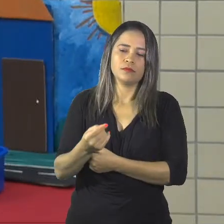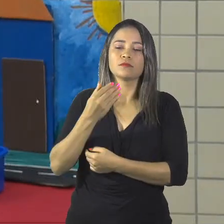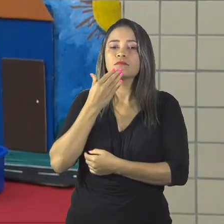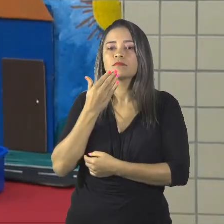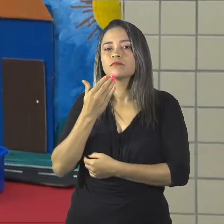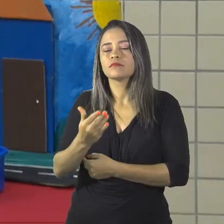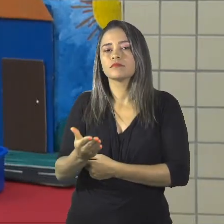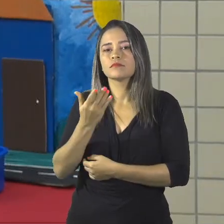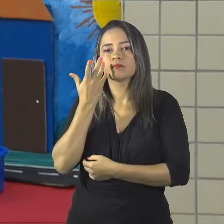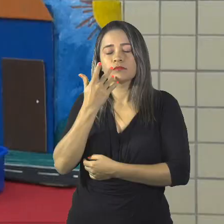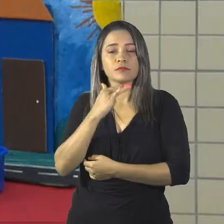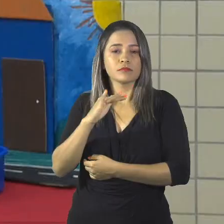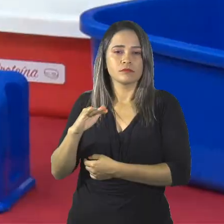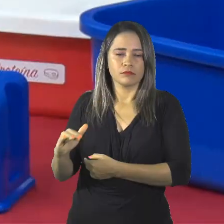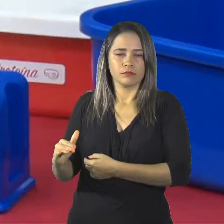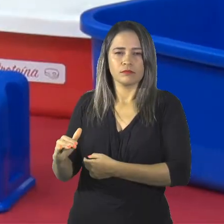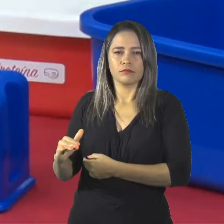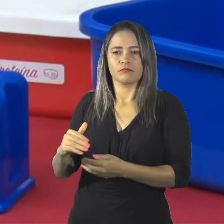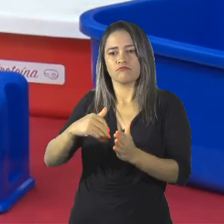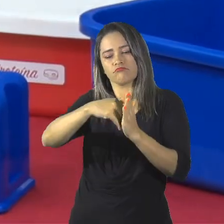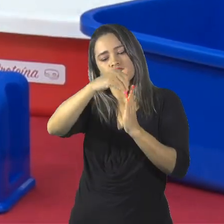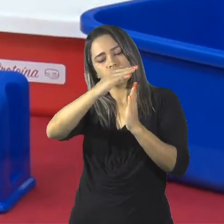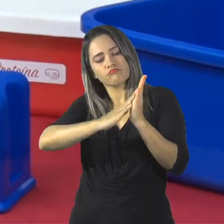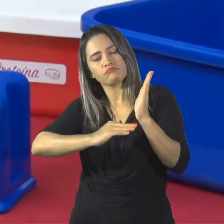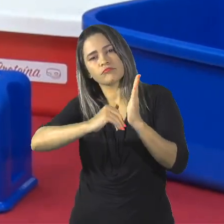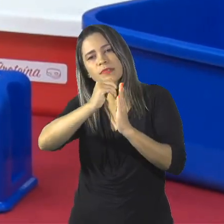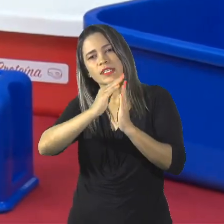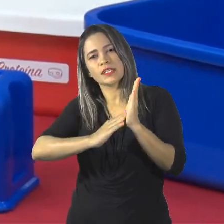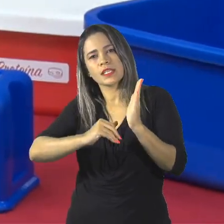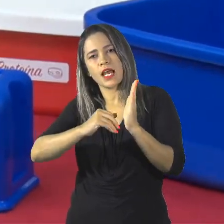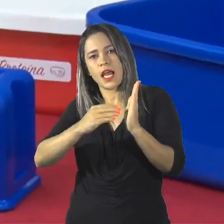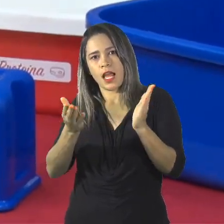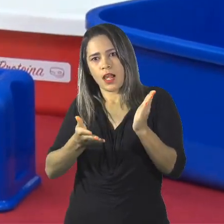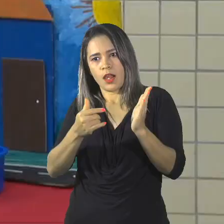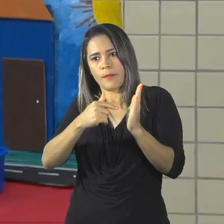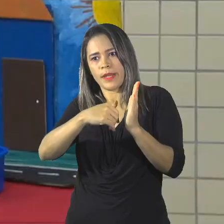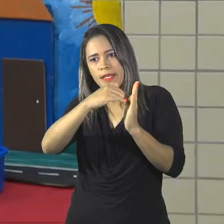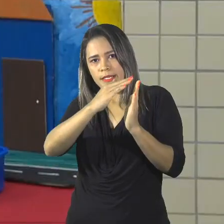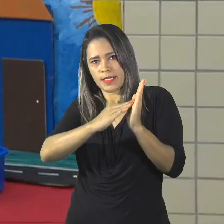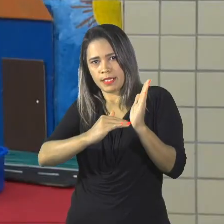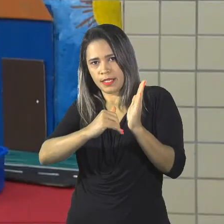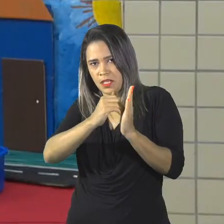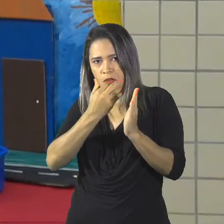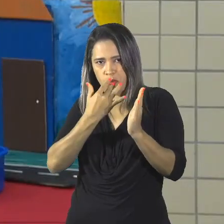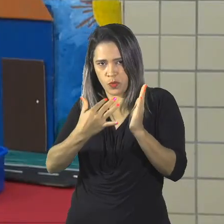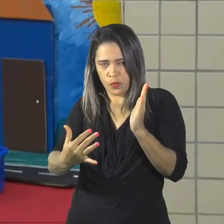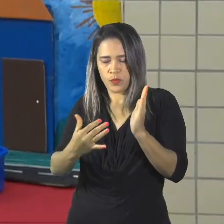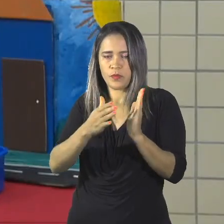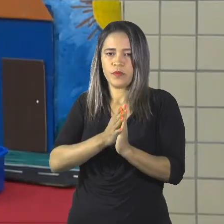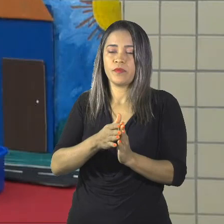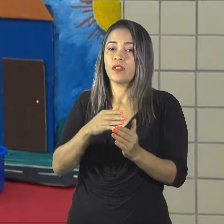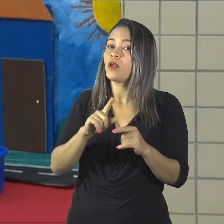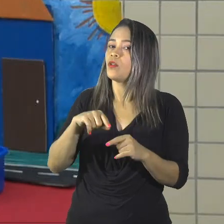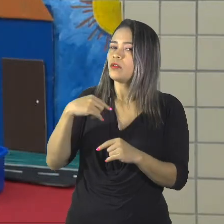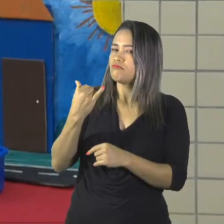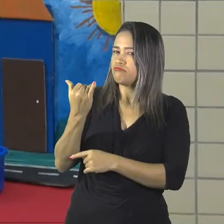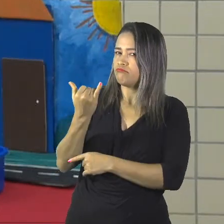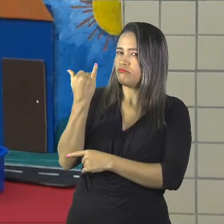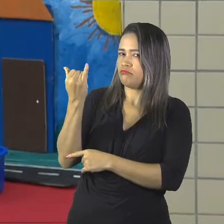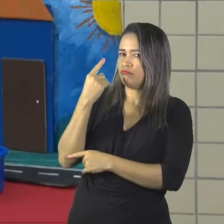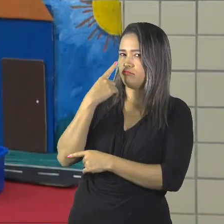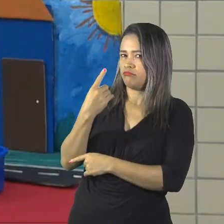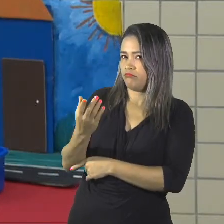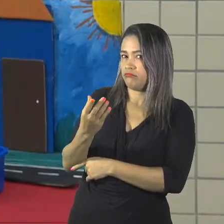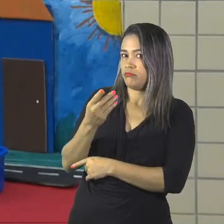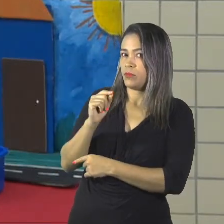para a sua criança estar pintando com a tinta guache nesse momento. Outra dica importante também é que você, ao utilizar a